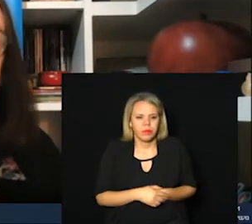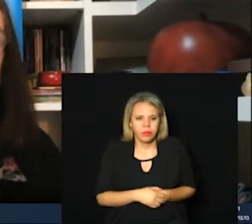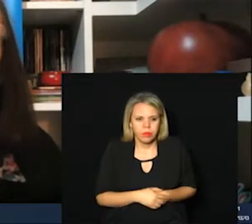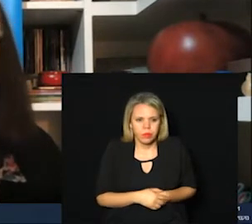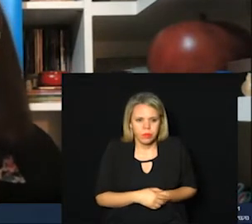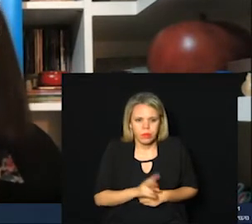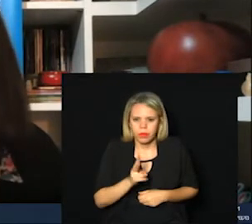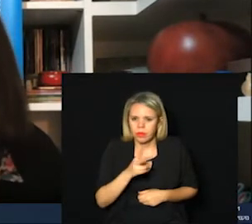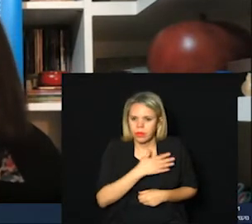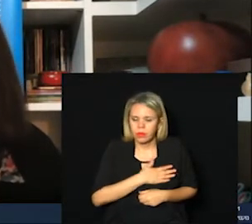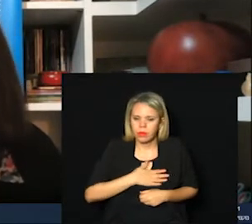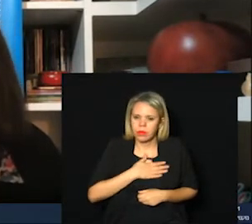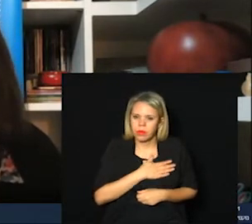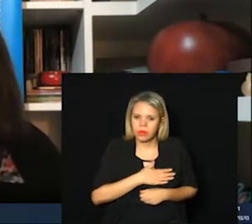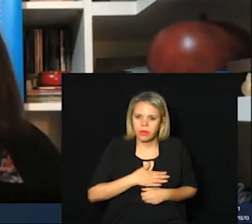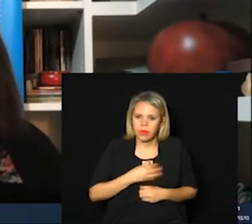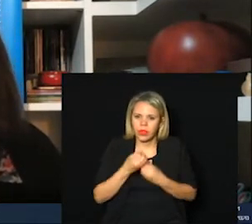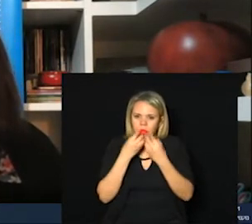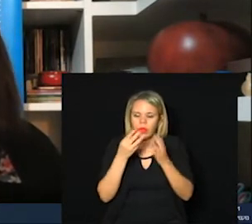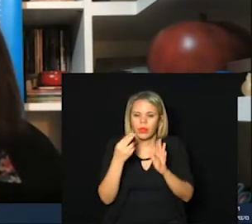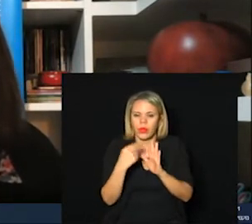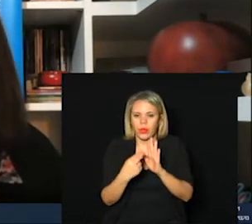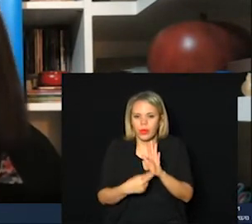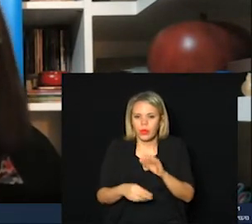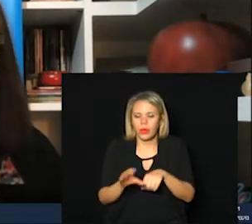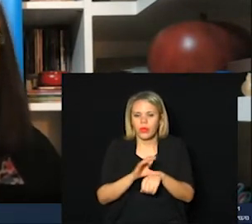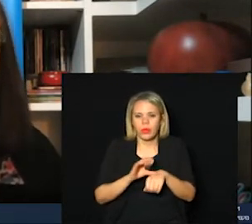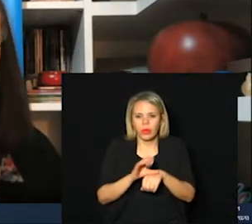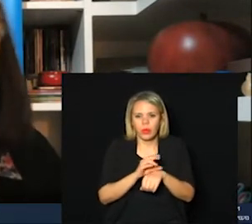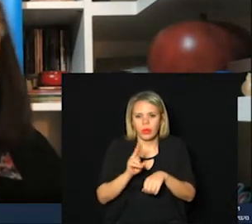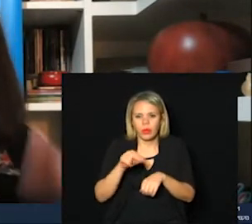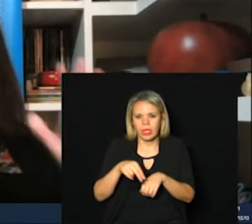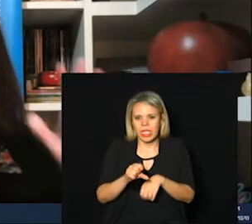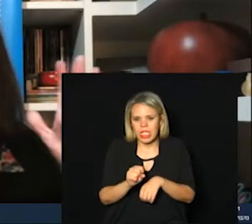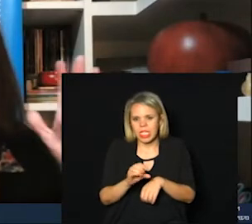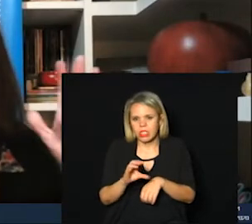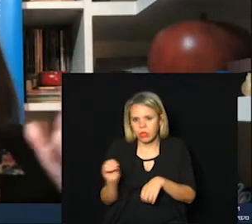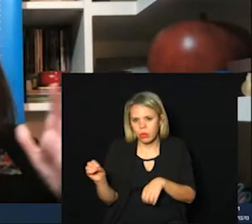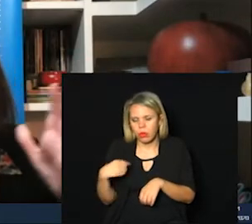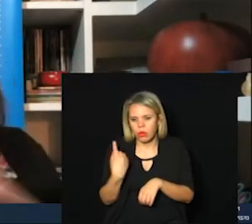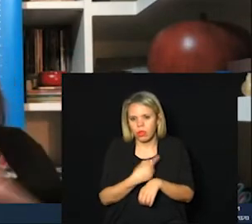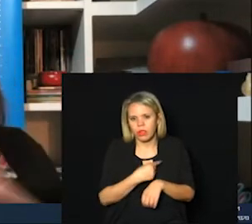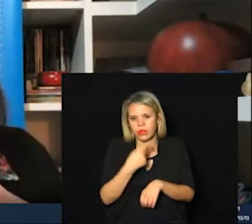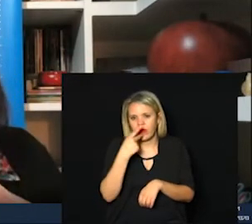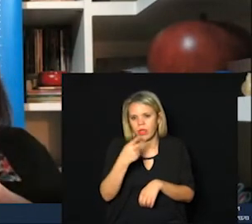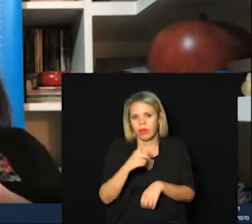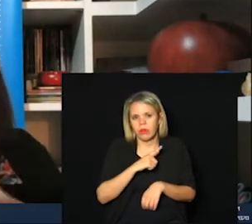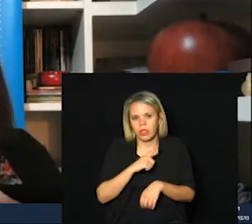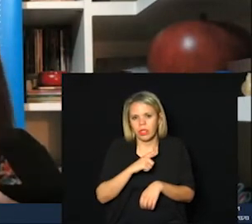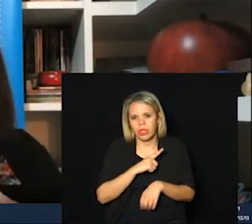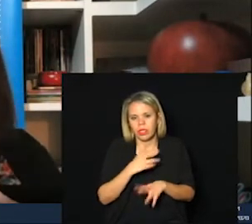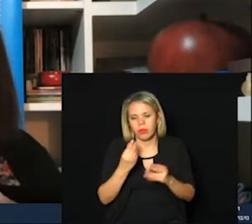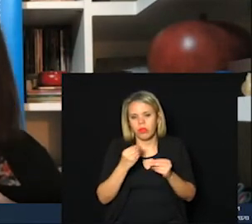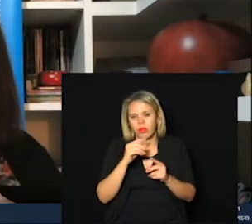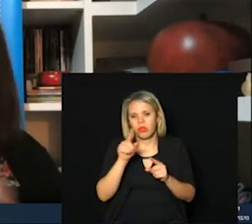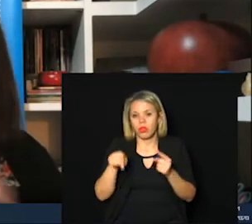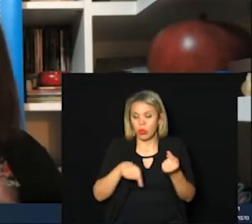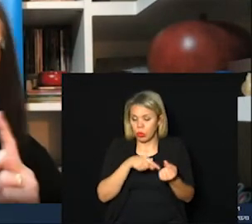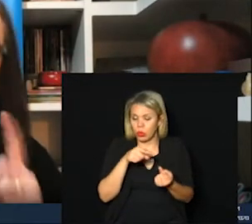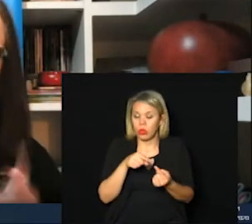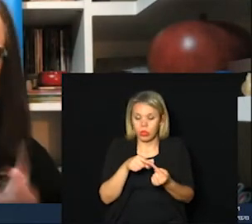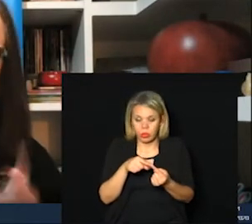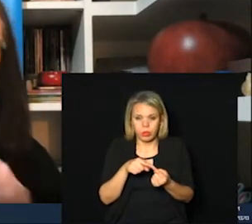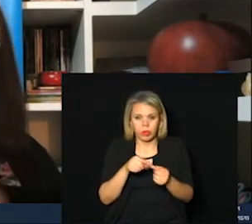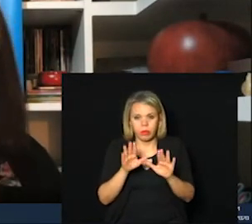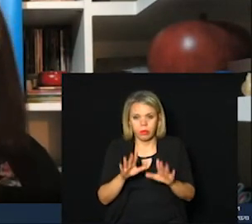sempre gosto de citar a ata constitutiva da Unesco, porque nós dizemos que a Unesco tem muitos objetivos, mas